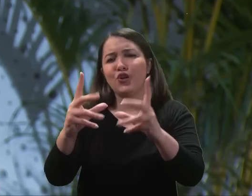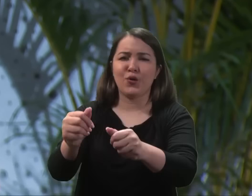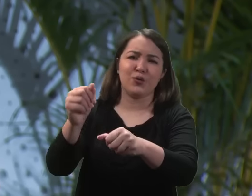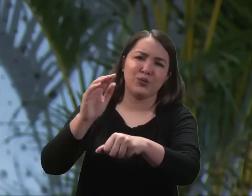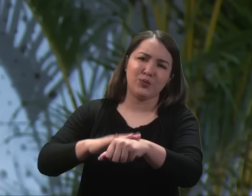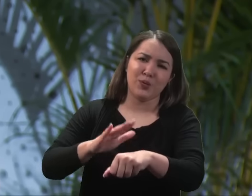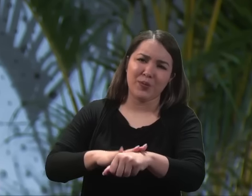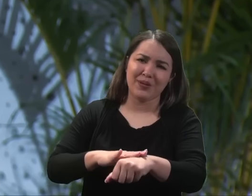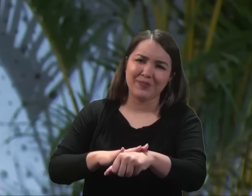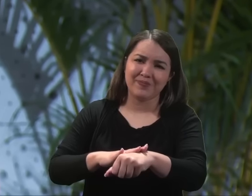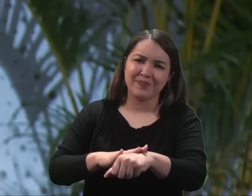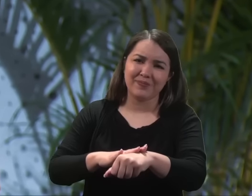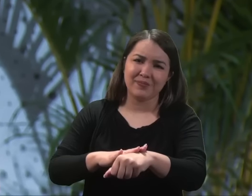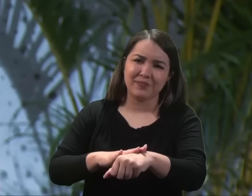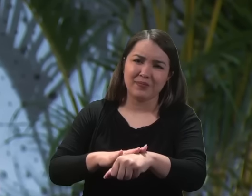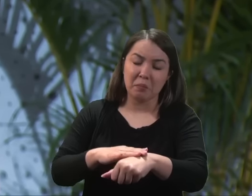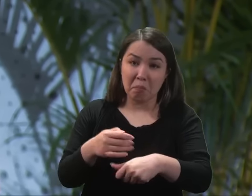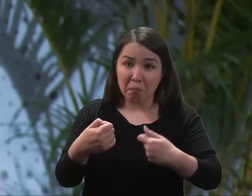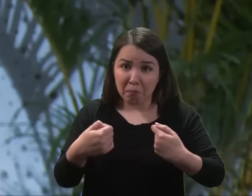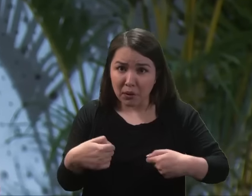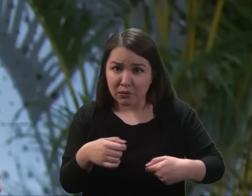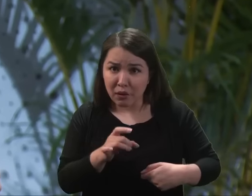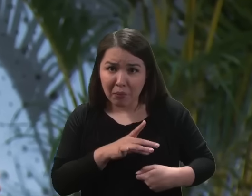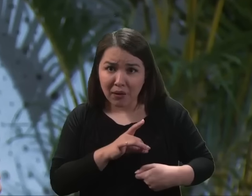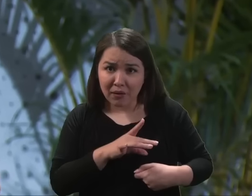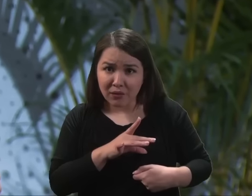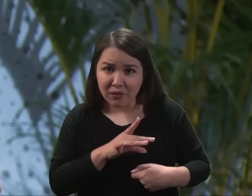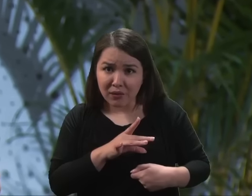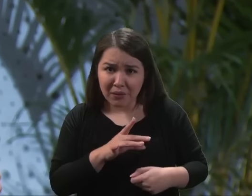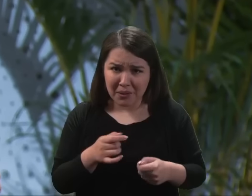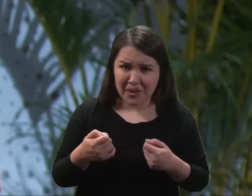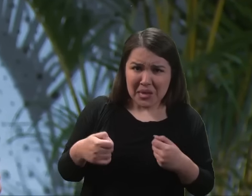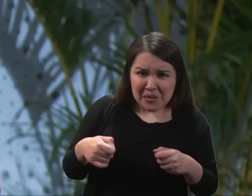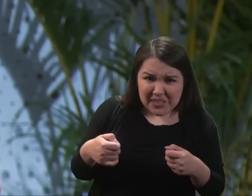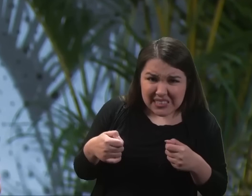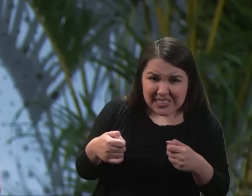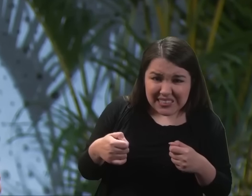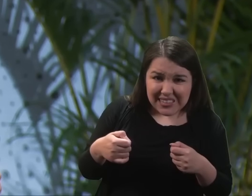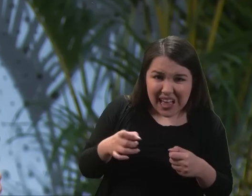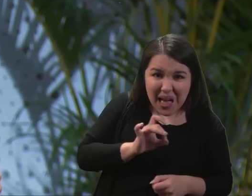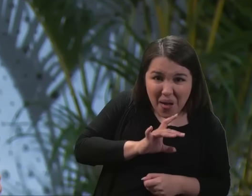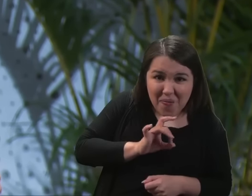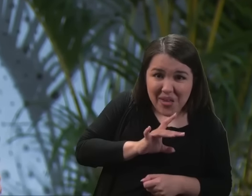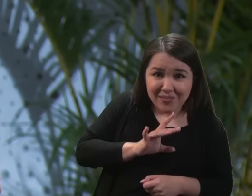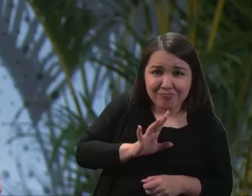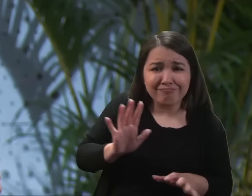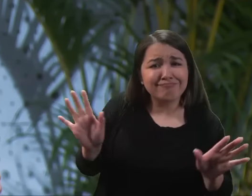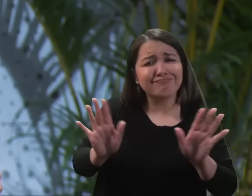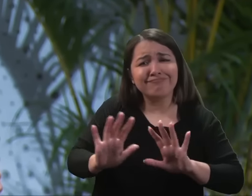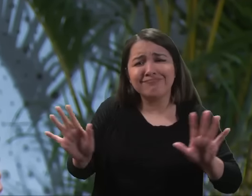teremos por que temer teremos por que temer não